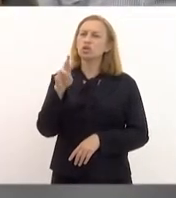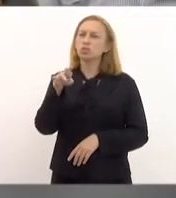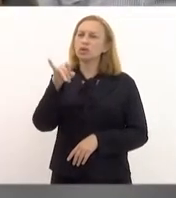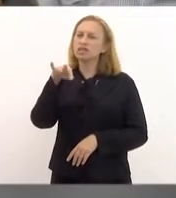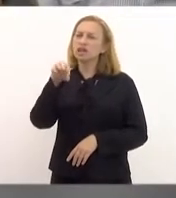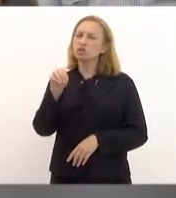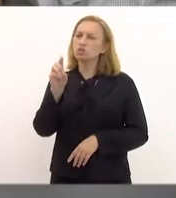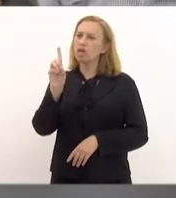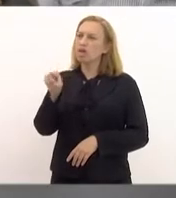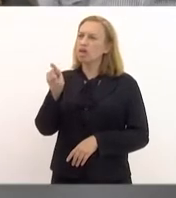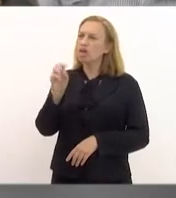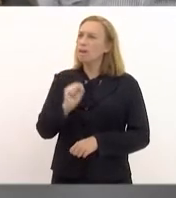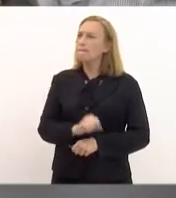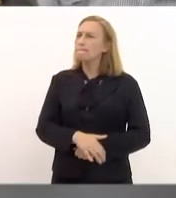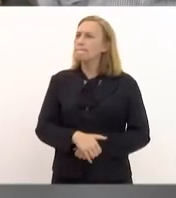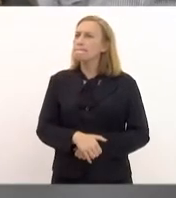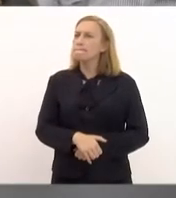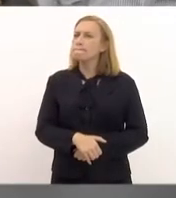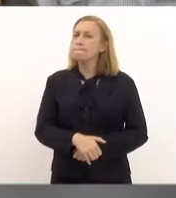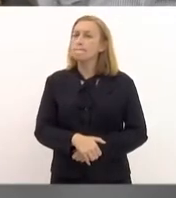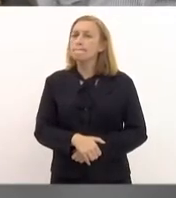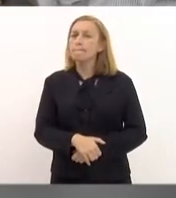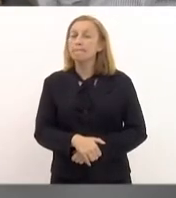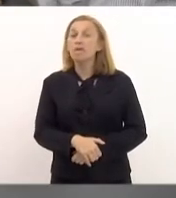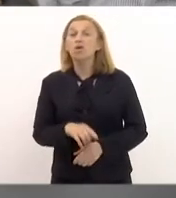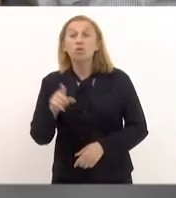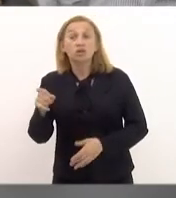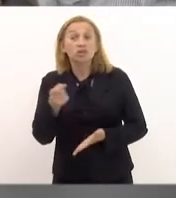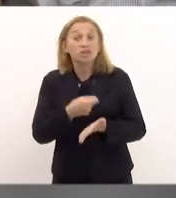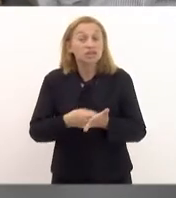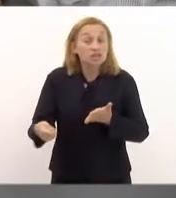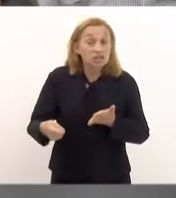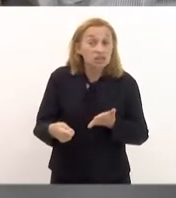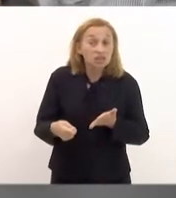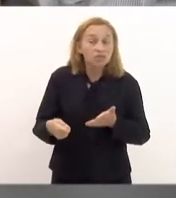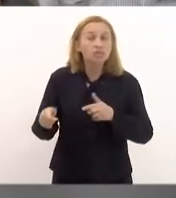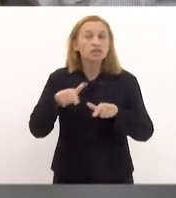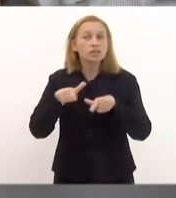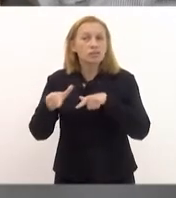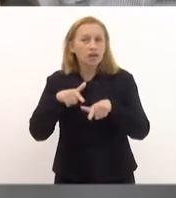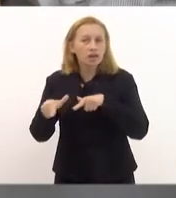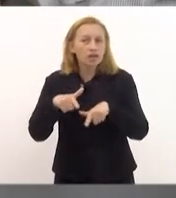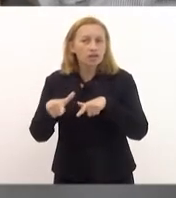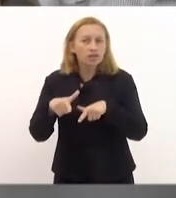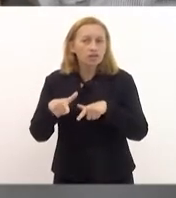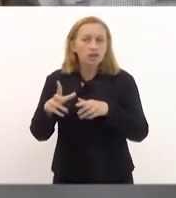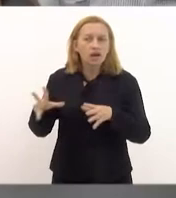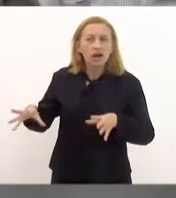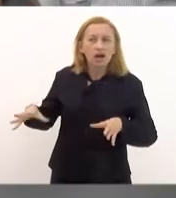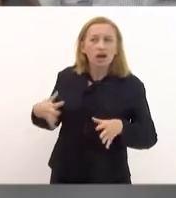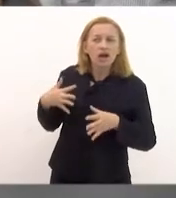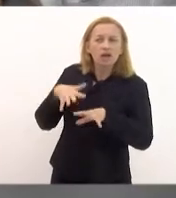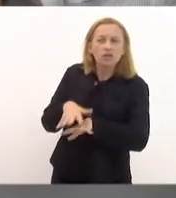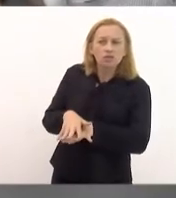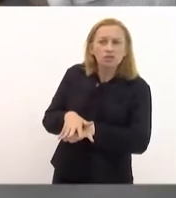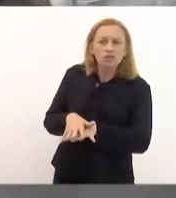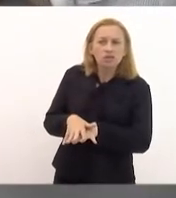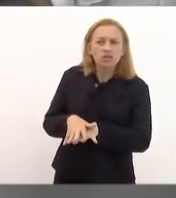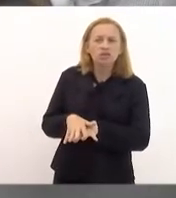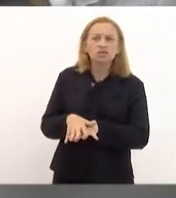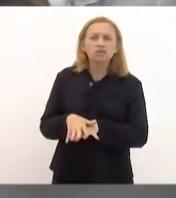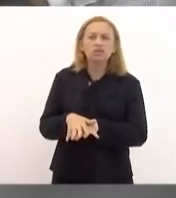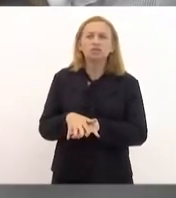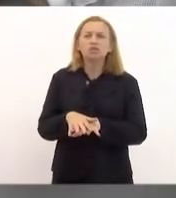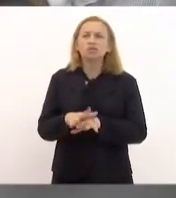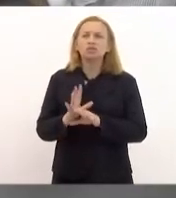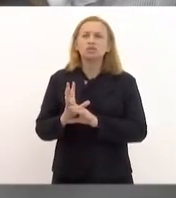Perdão? Estou dizendo que está sendo assinado é exatamente para trabalhar. A inclusão, a revisão de Petrópolis com o objetivo